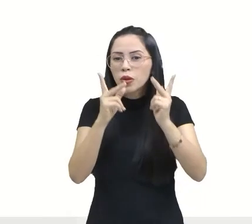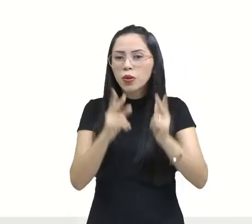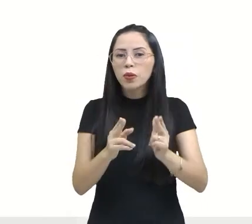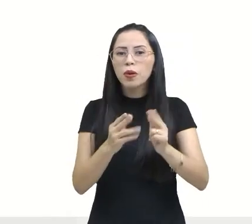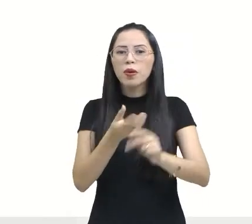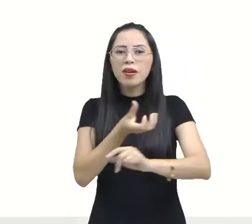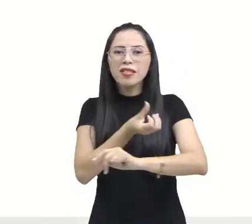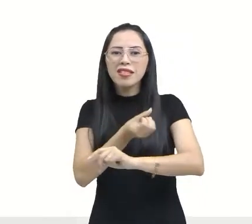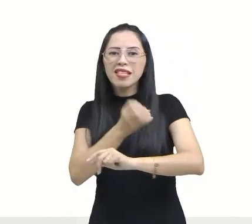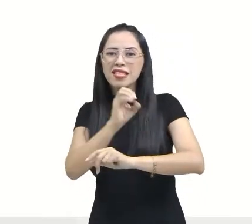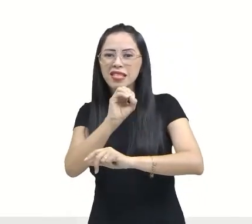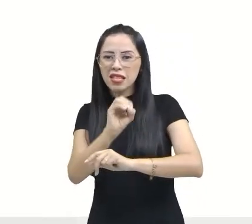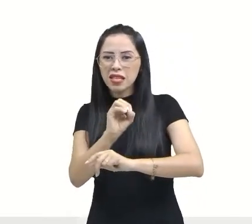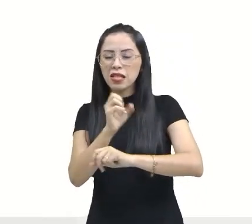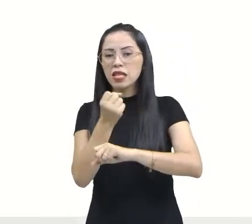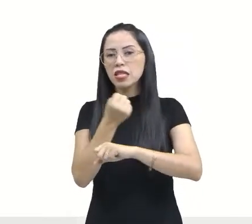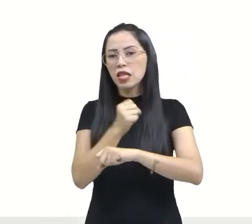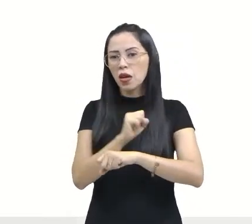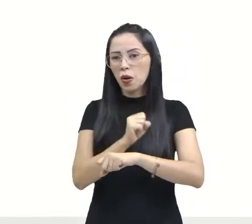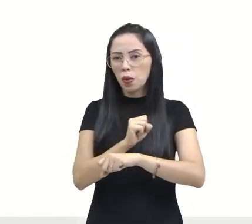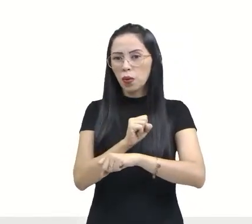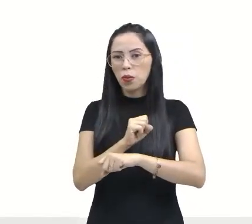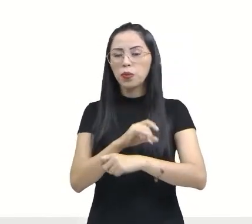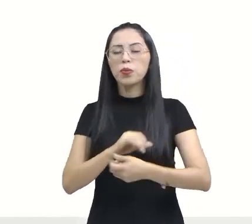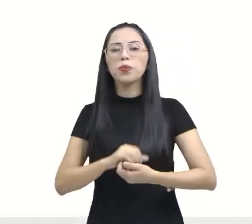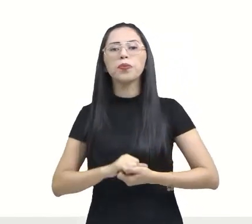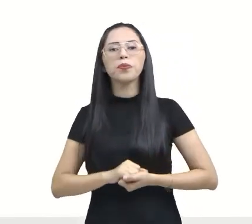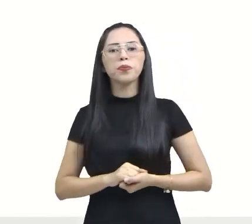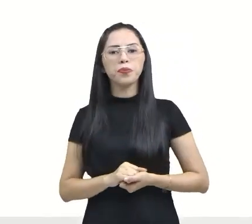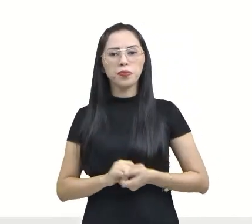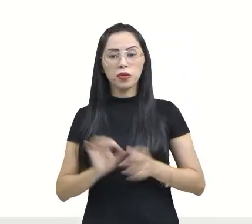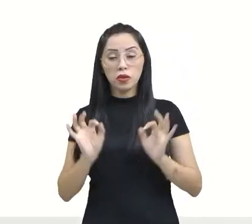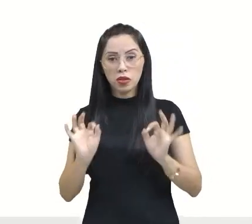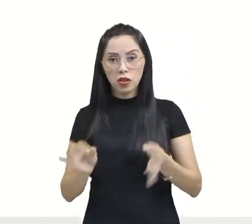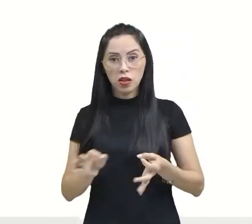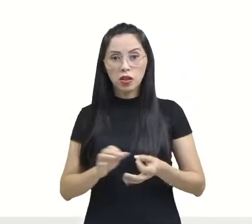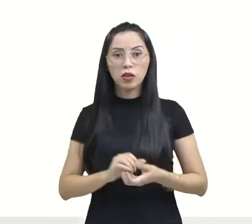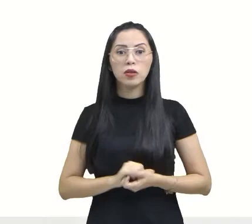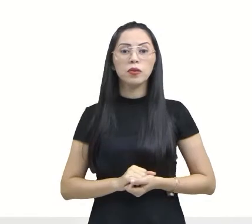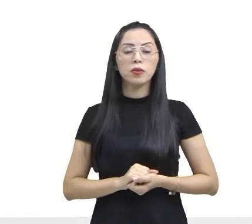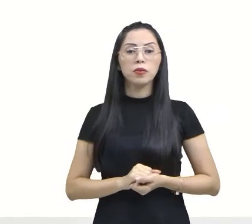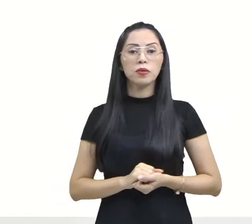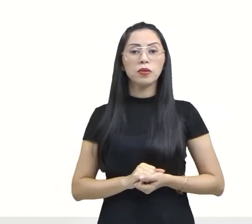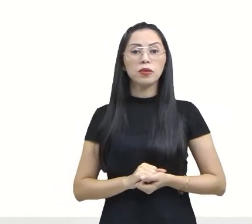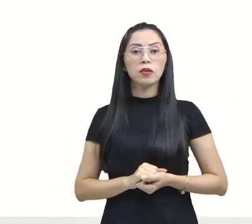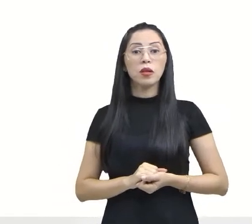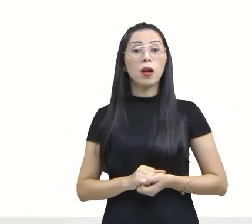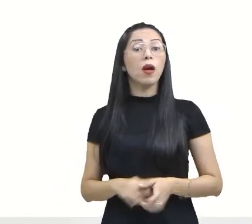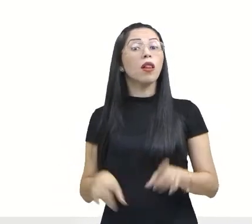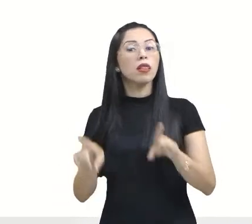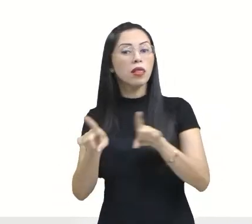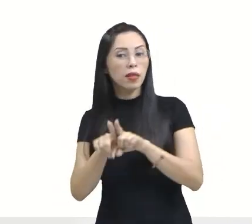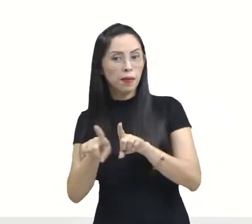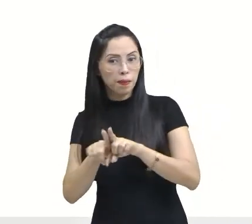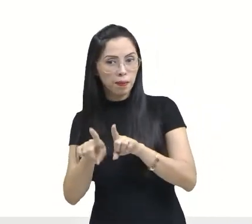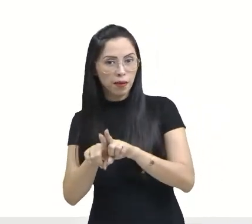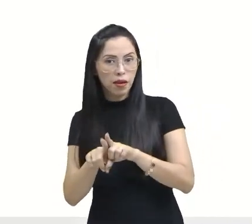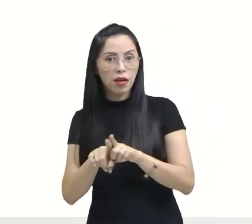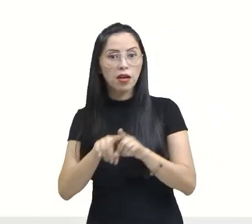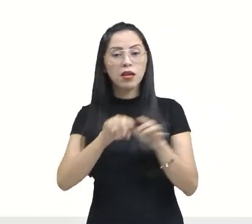a 60 segundos, tá certo? Professor, nós também temos a semana. Muito